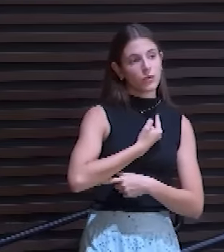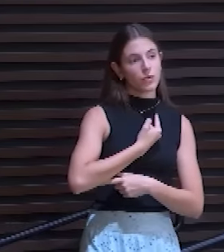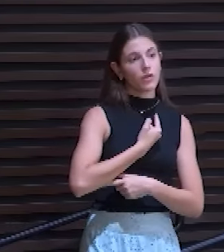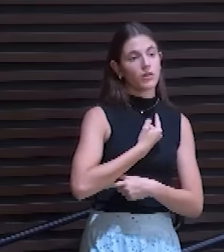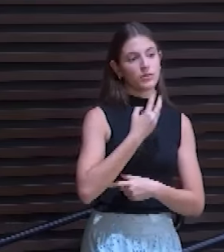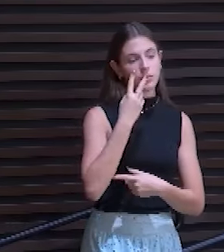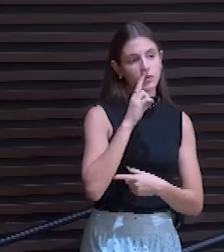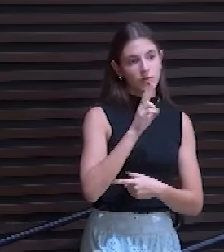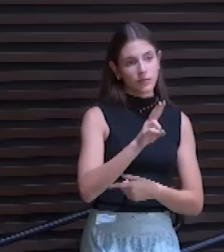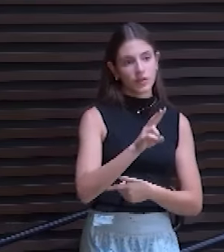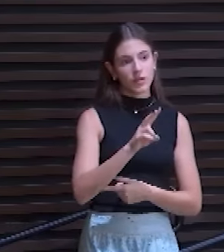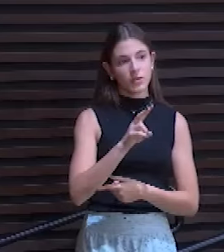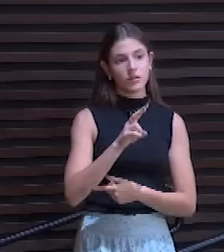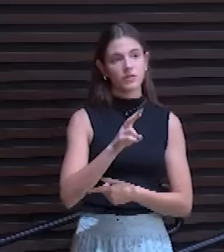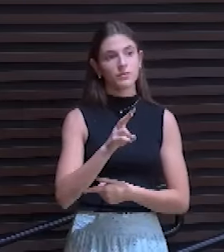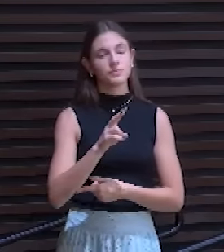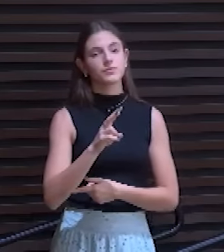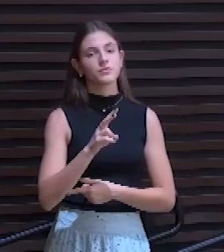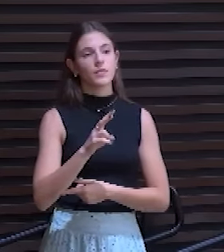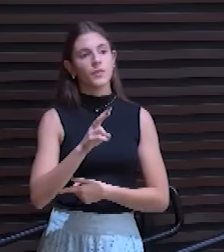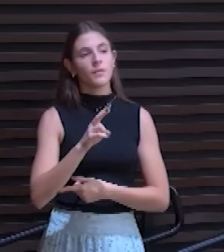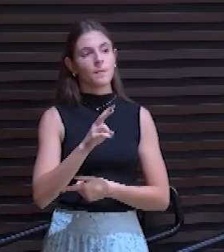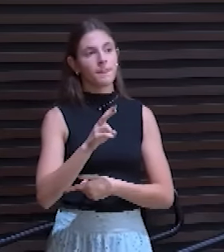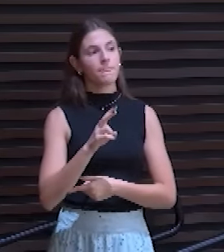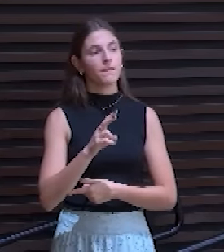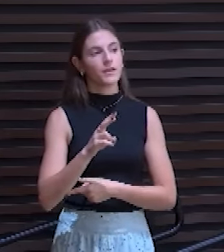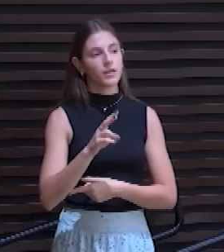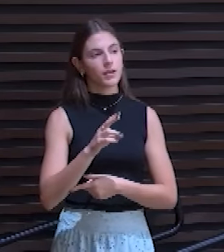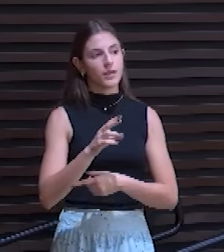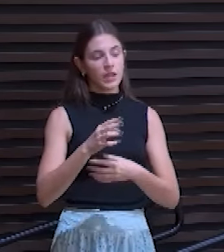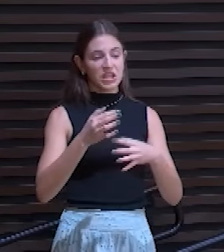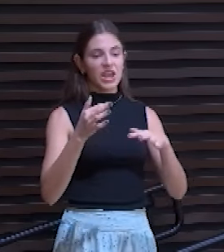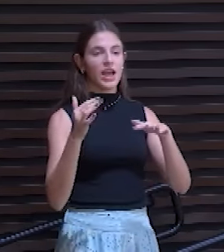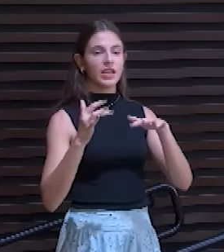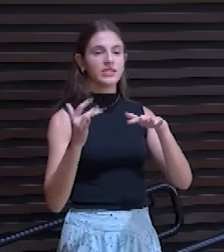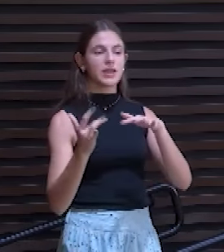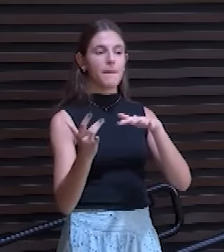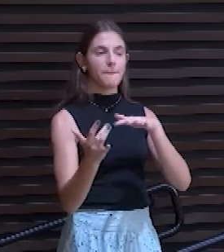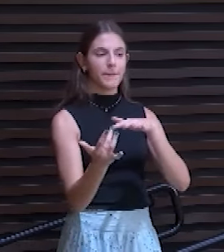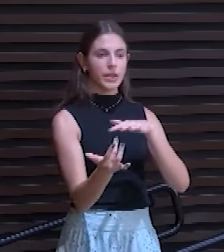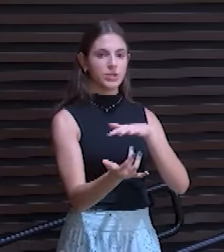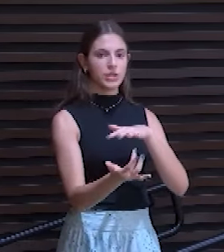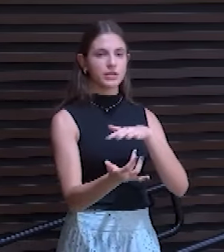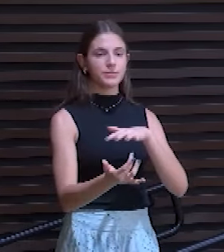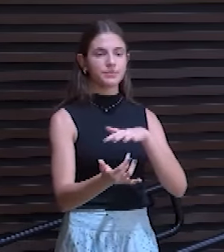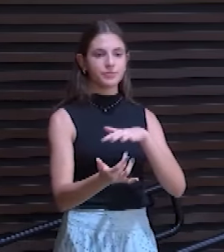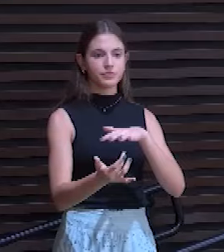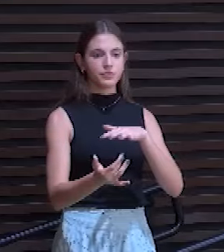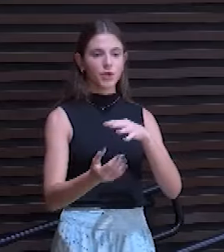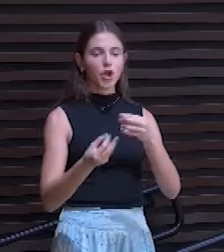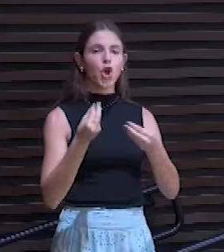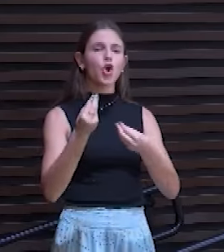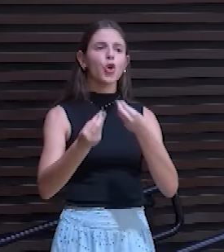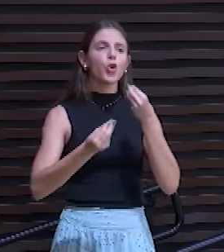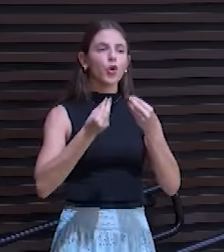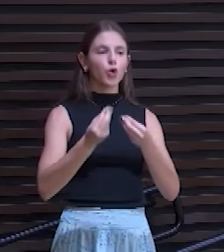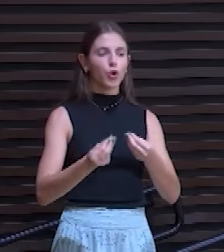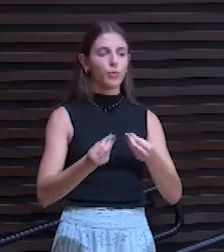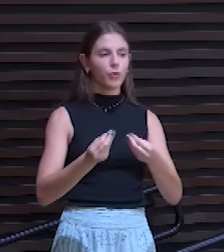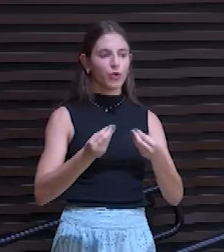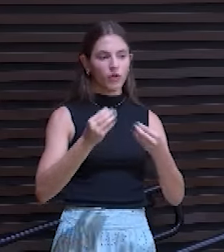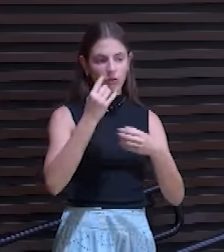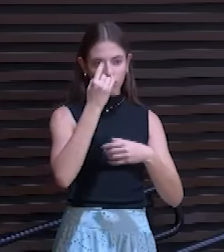Dani falando sobre as mídias, como que a tela tem feito mal a